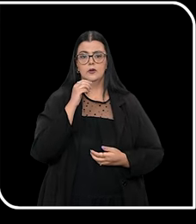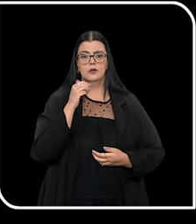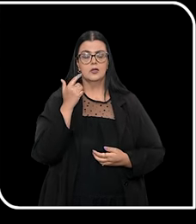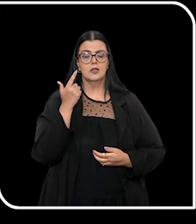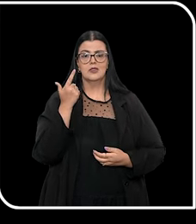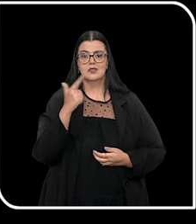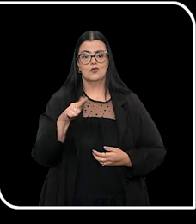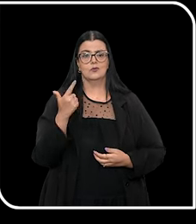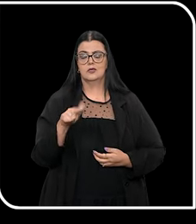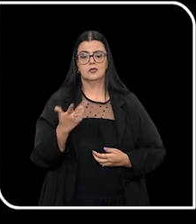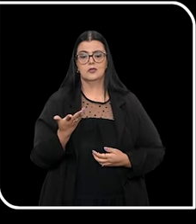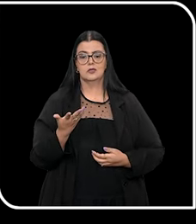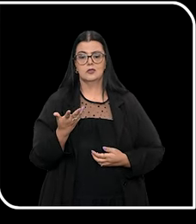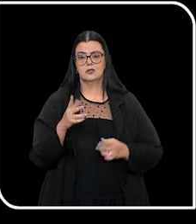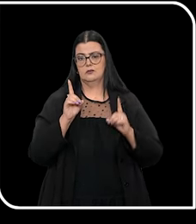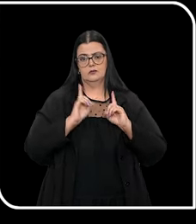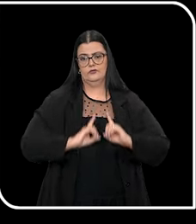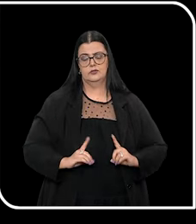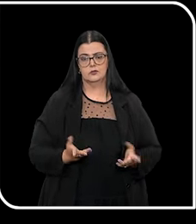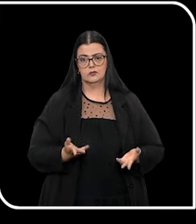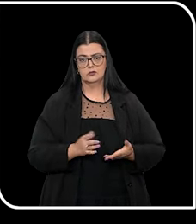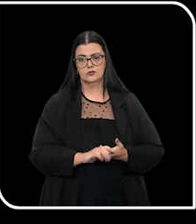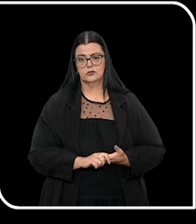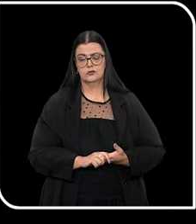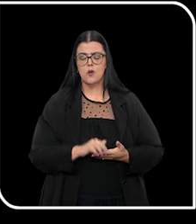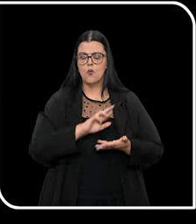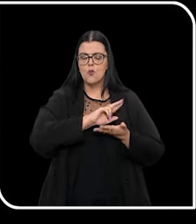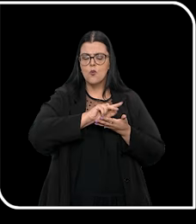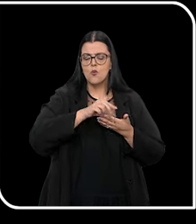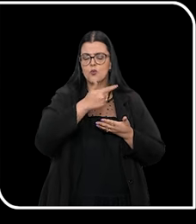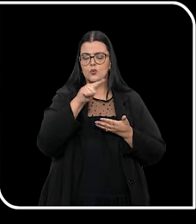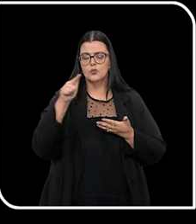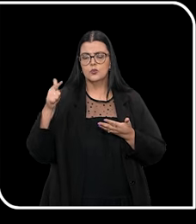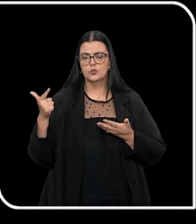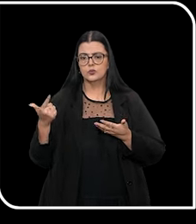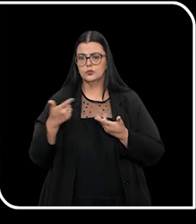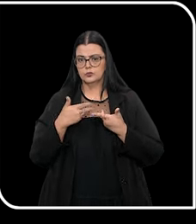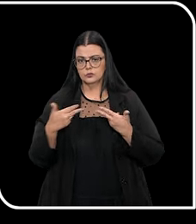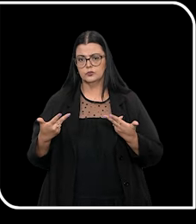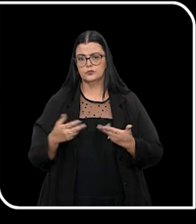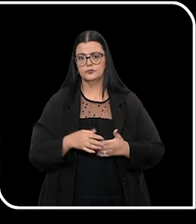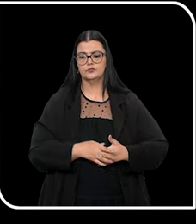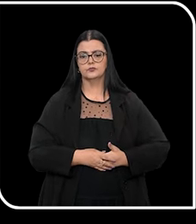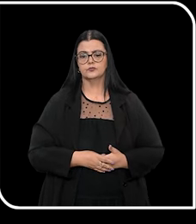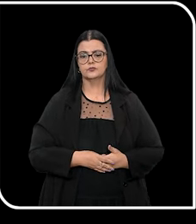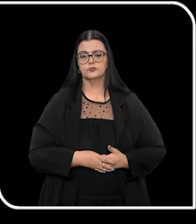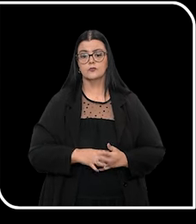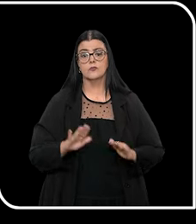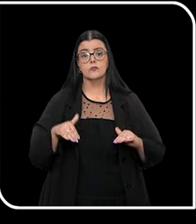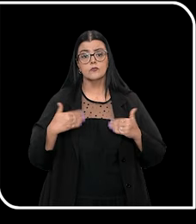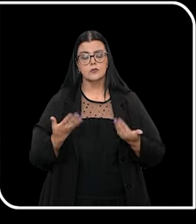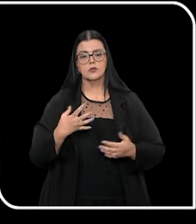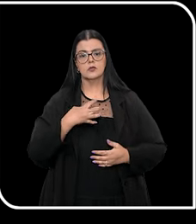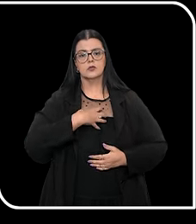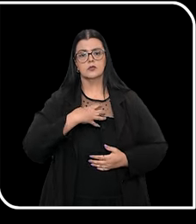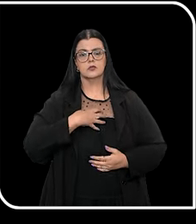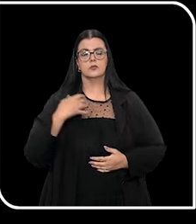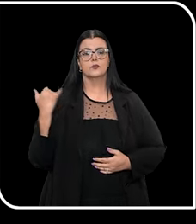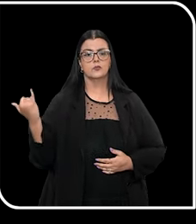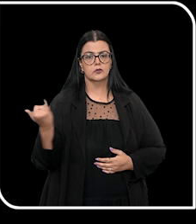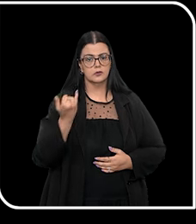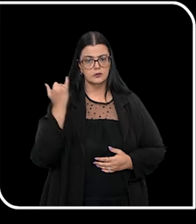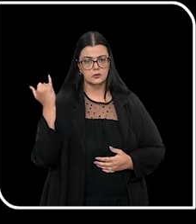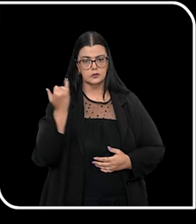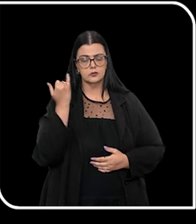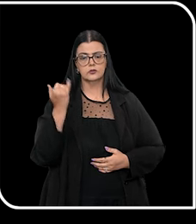deficiência ele não é não tem de deficiente porque ele é muitas outras coisas então eu acho importante